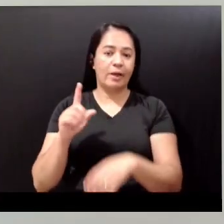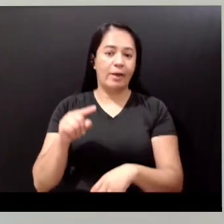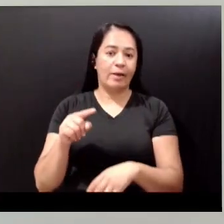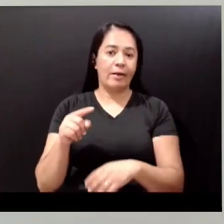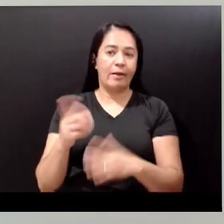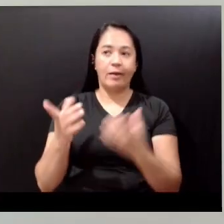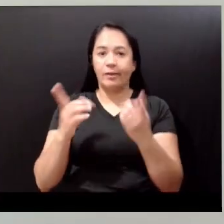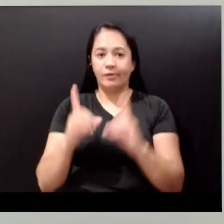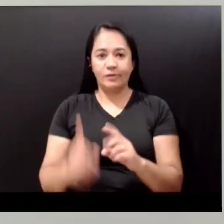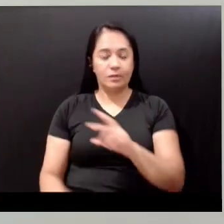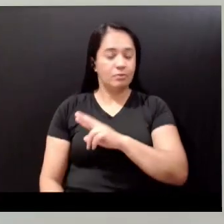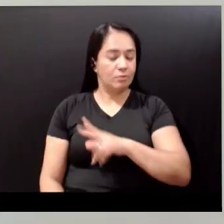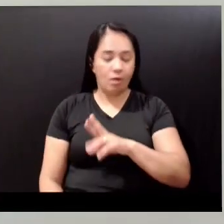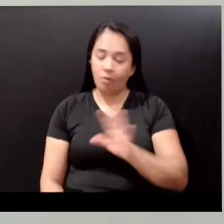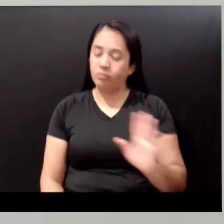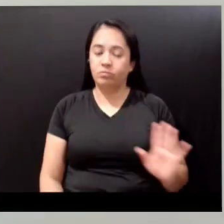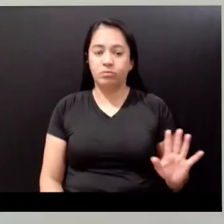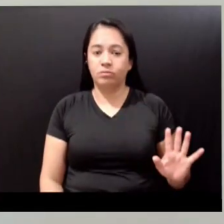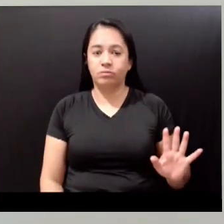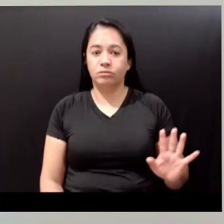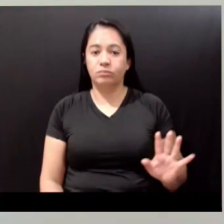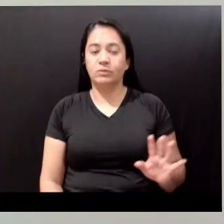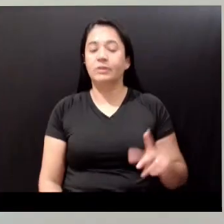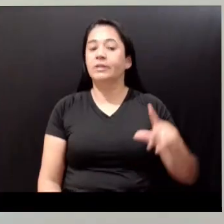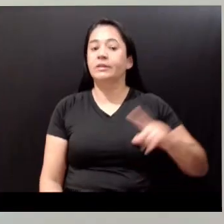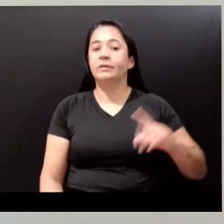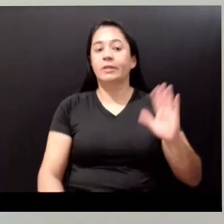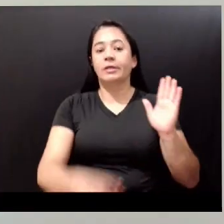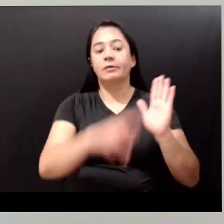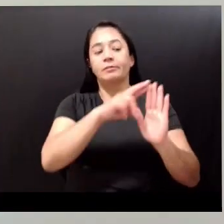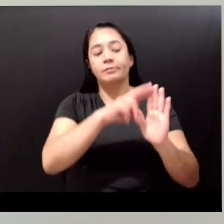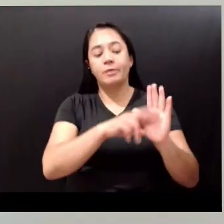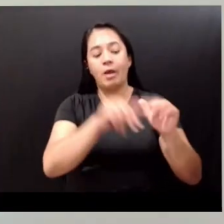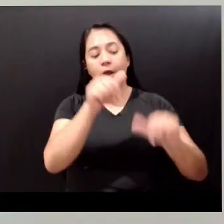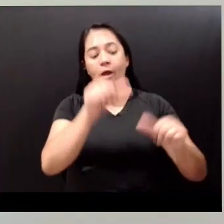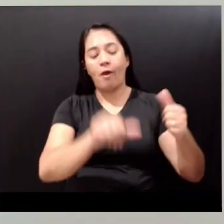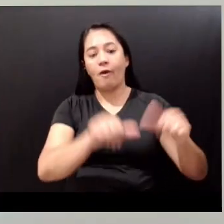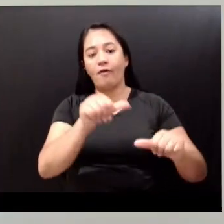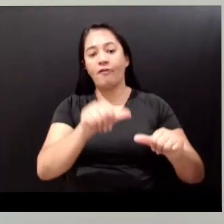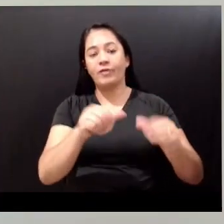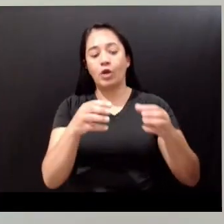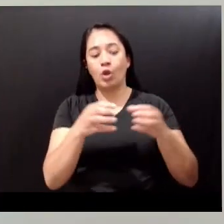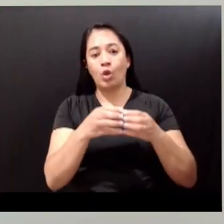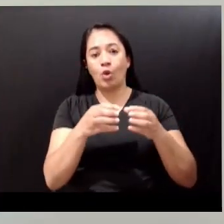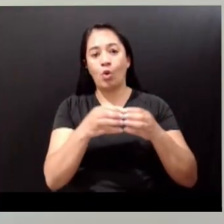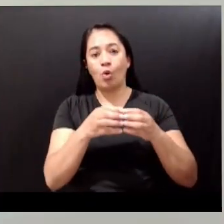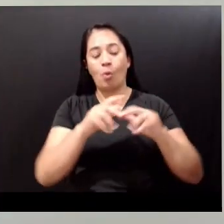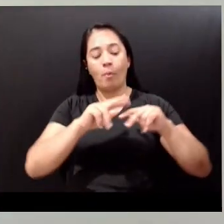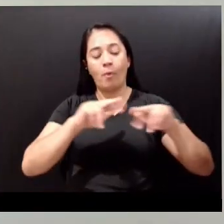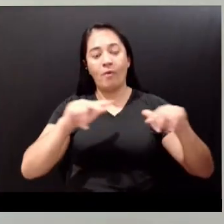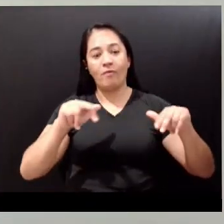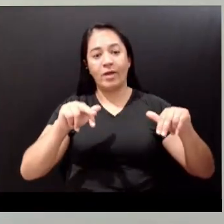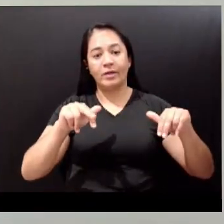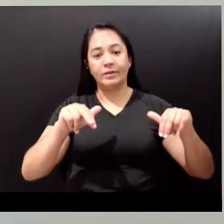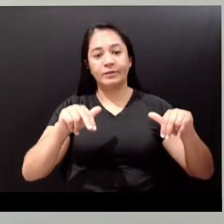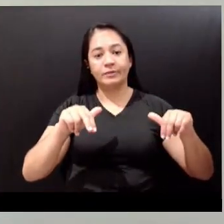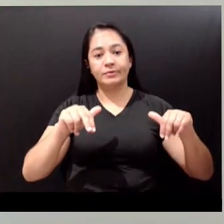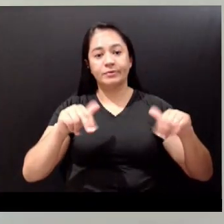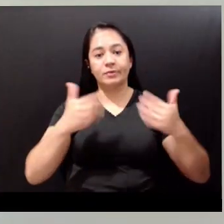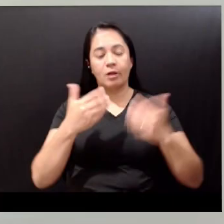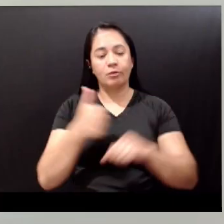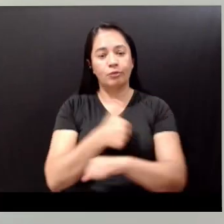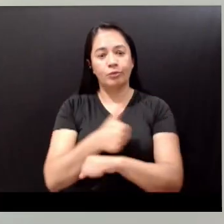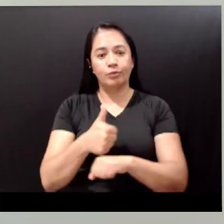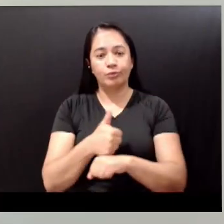fibromialgia serão equiparados a deficientes físicos. Não. Haverá uma avaliação por uma comissão